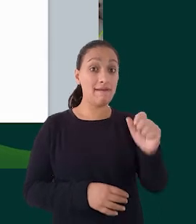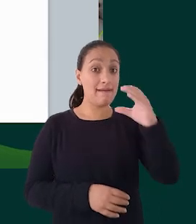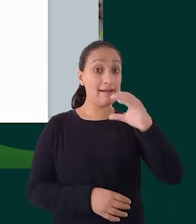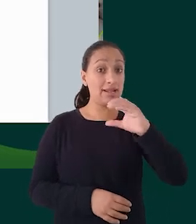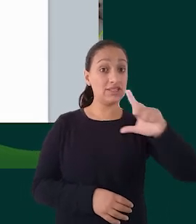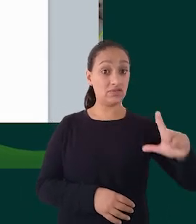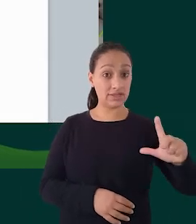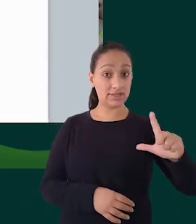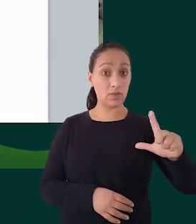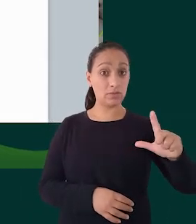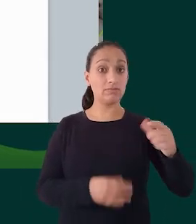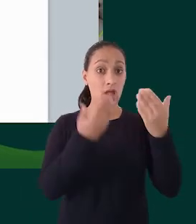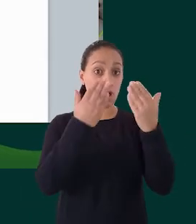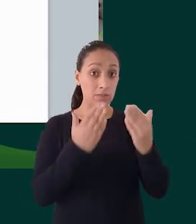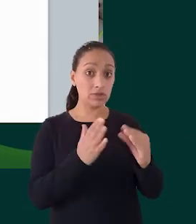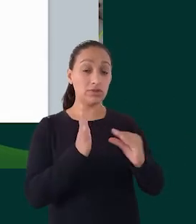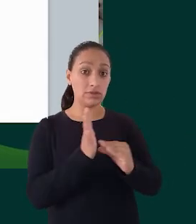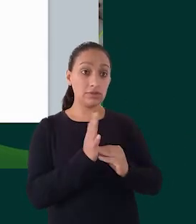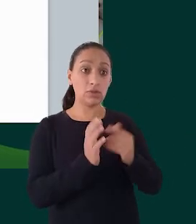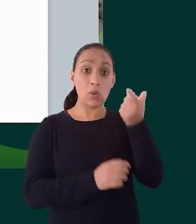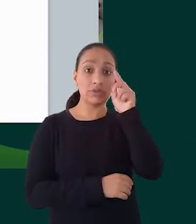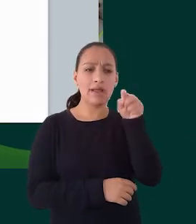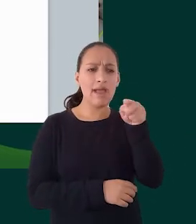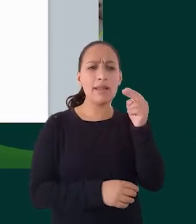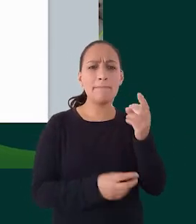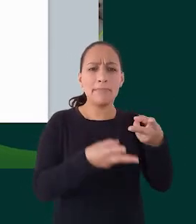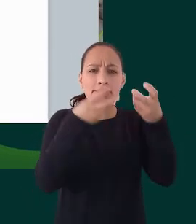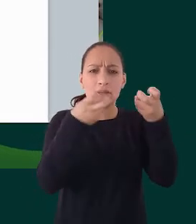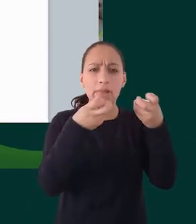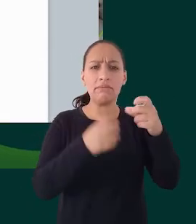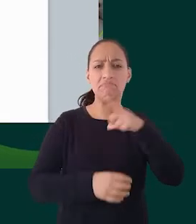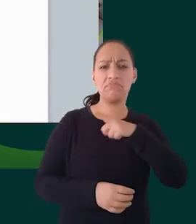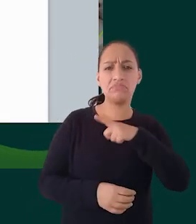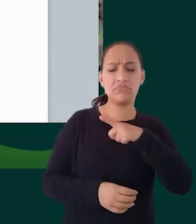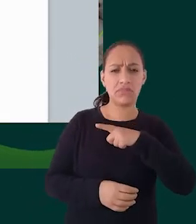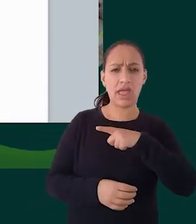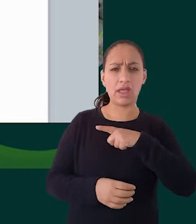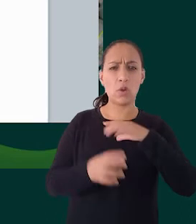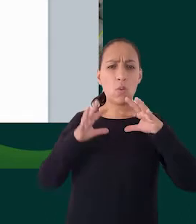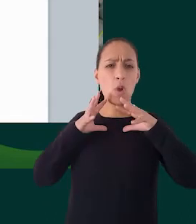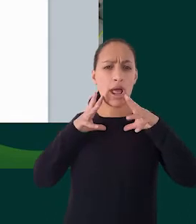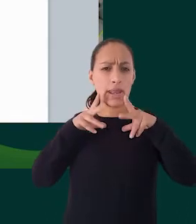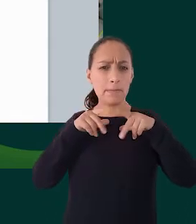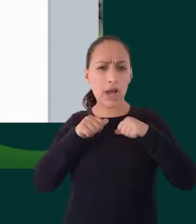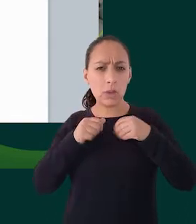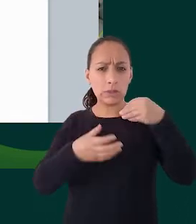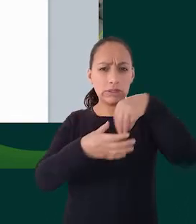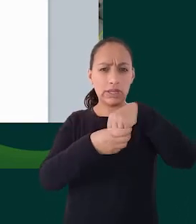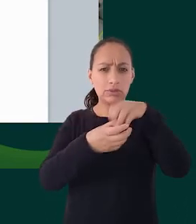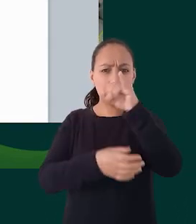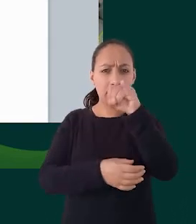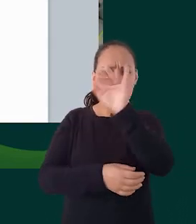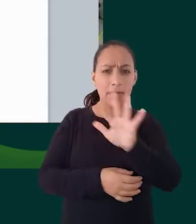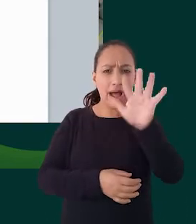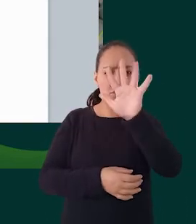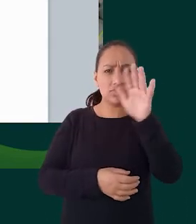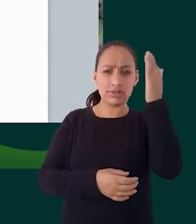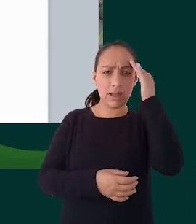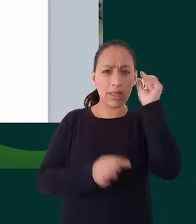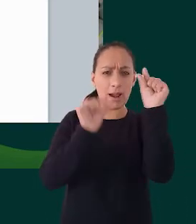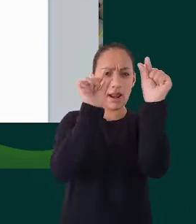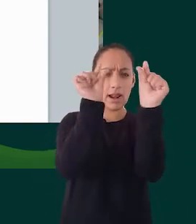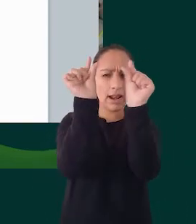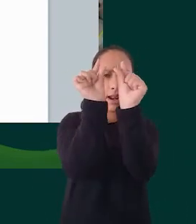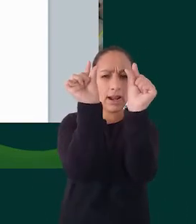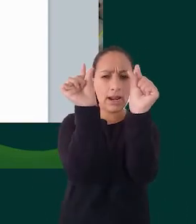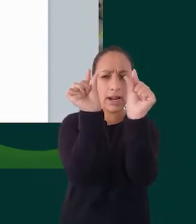de classificação. Eles conseguem dizer se há um animal dentro de uma imagem, e isso, por exemplo, pode ser utilizado em